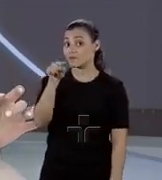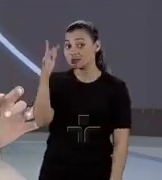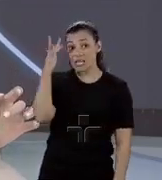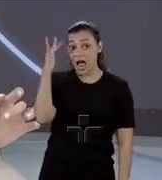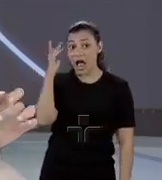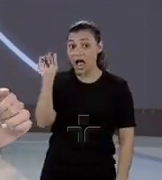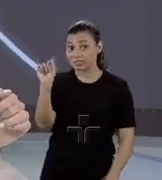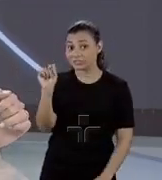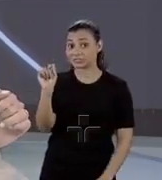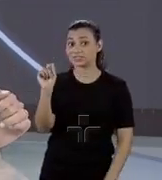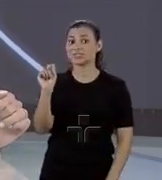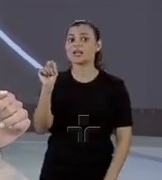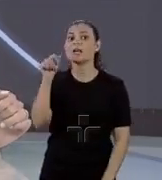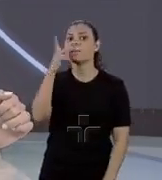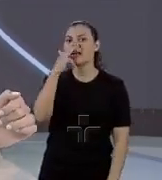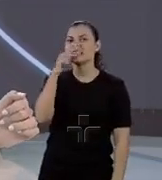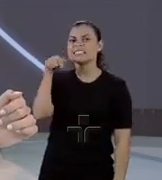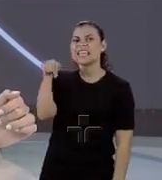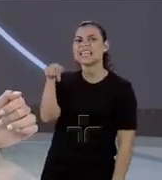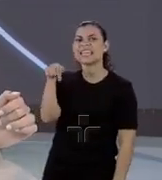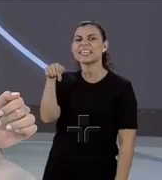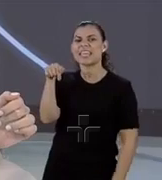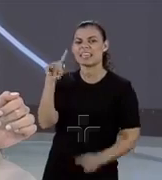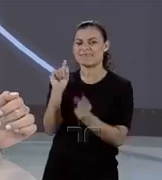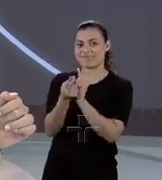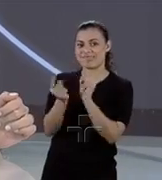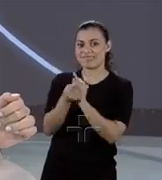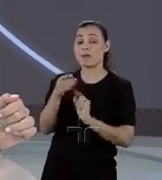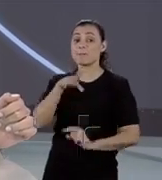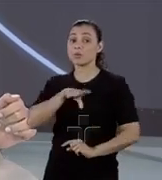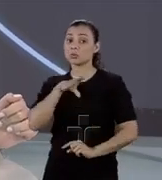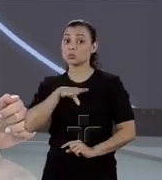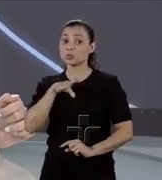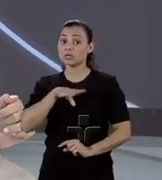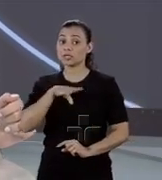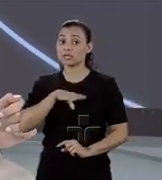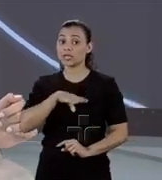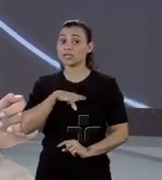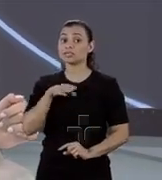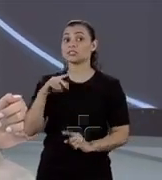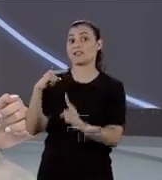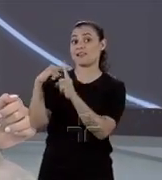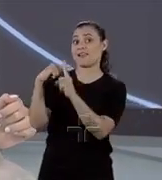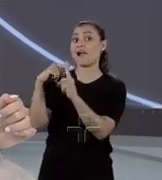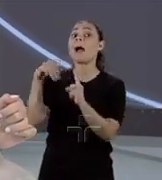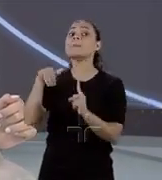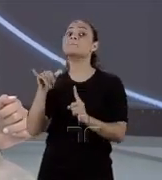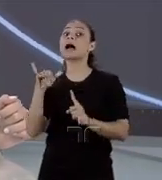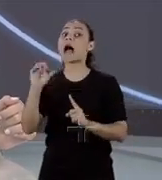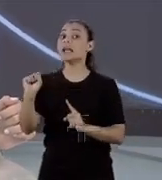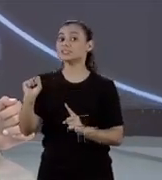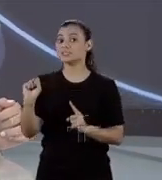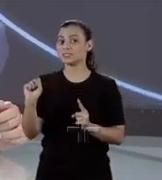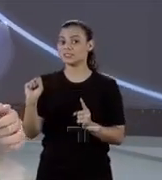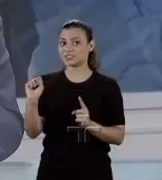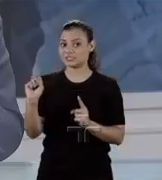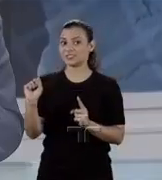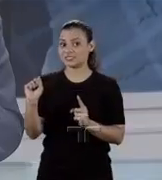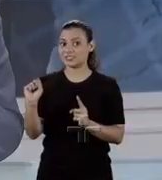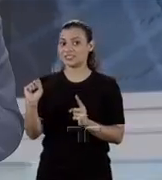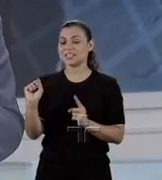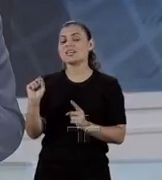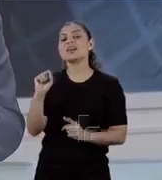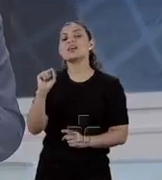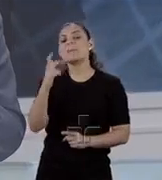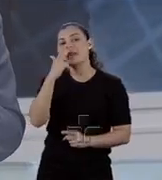com K, estamos transformando o português numa língua mais subjetiva? Eu lembro